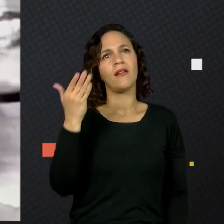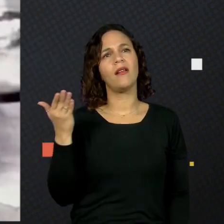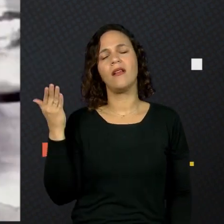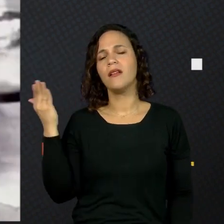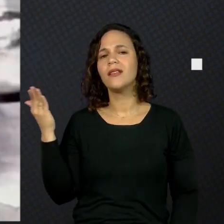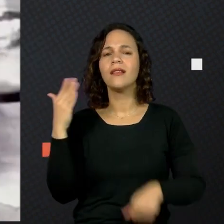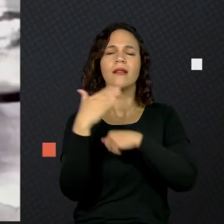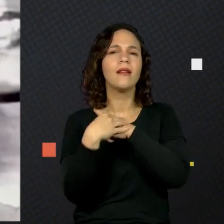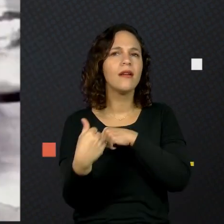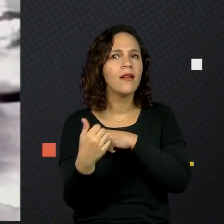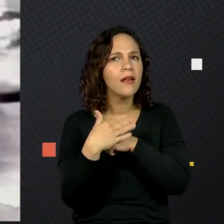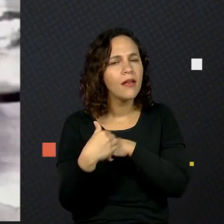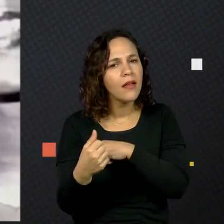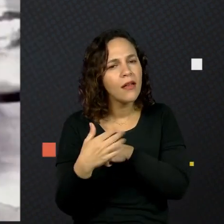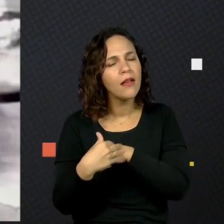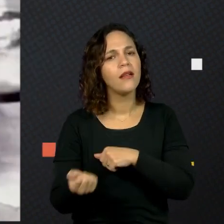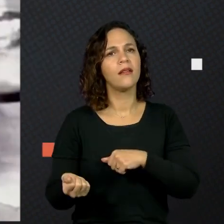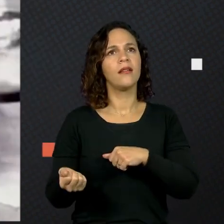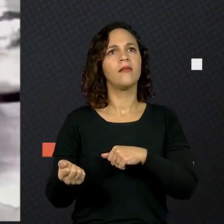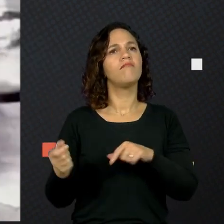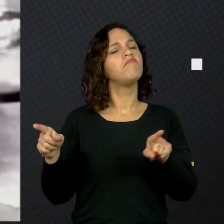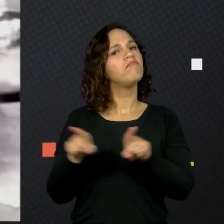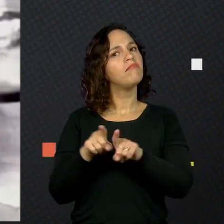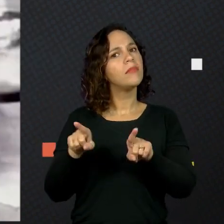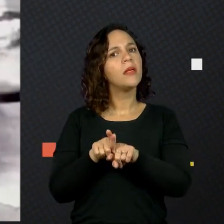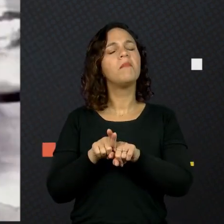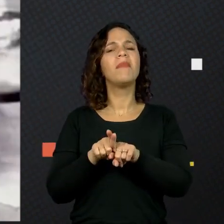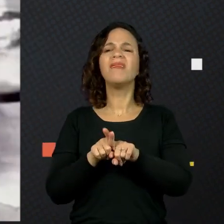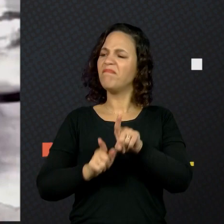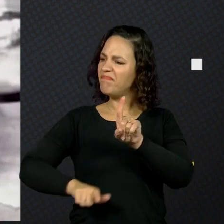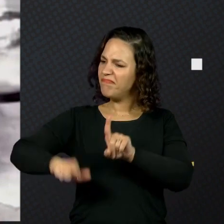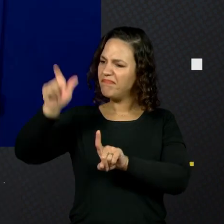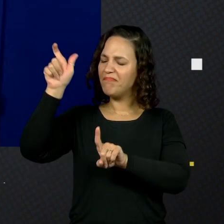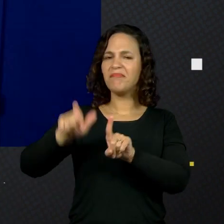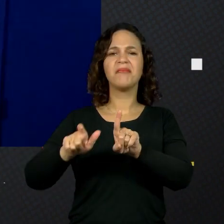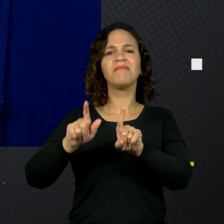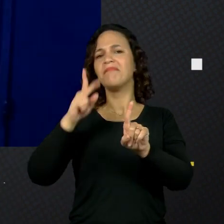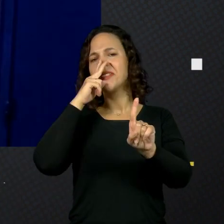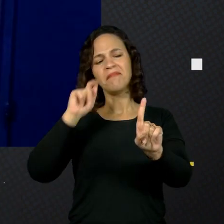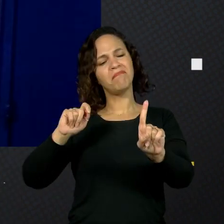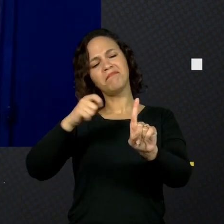esse carinho, por ter sido o homem que foi o meu pai,